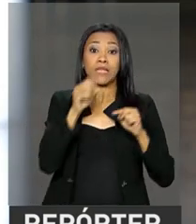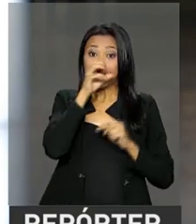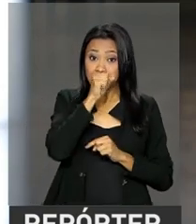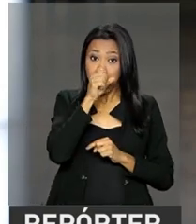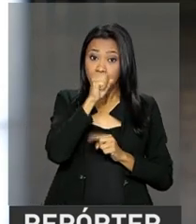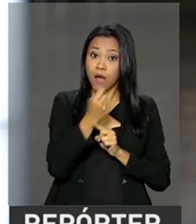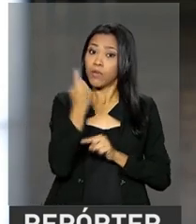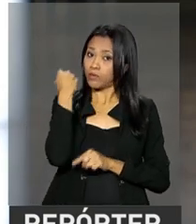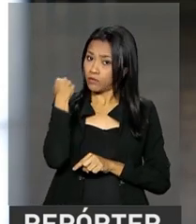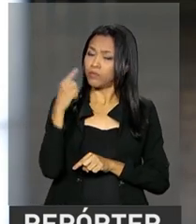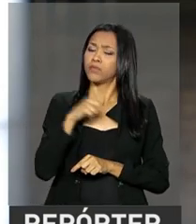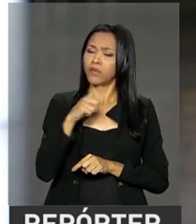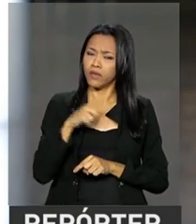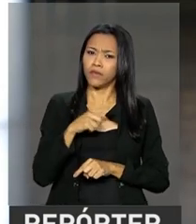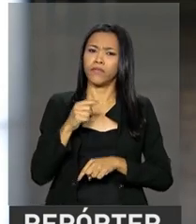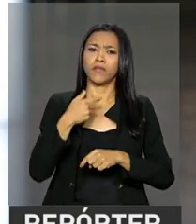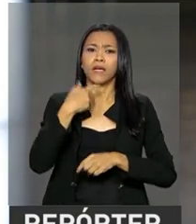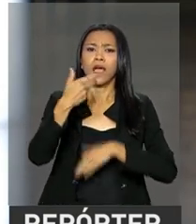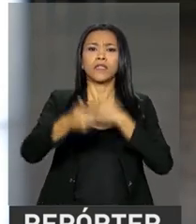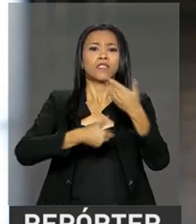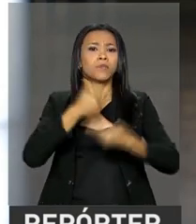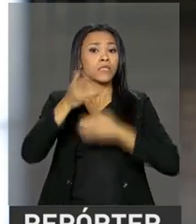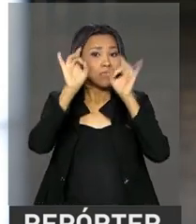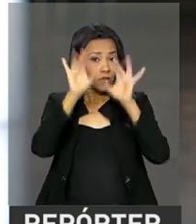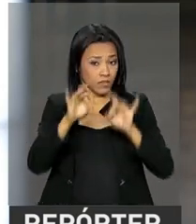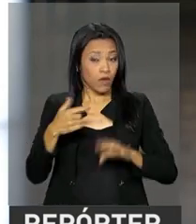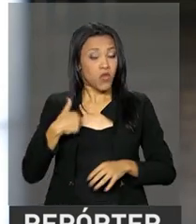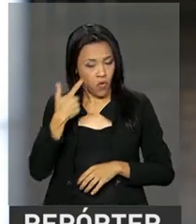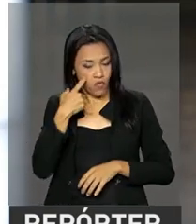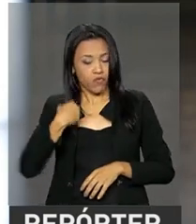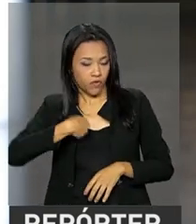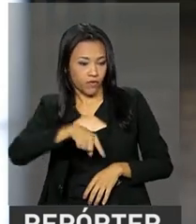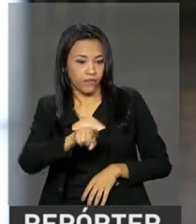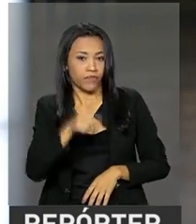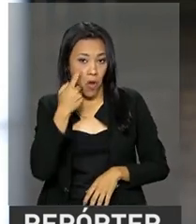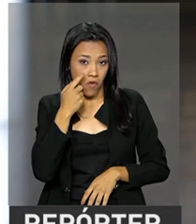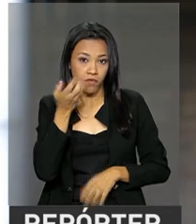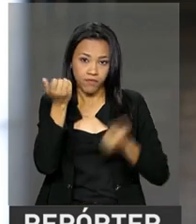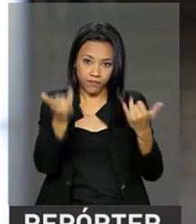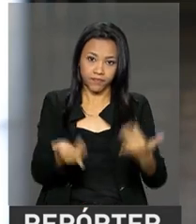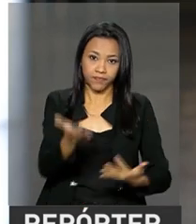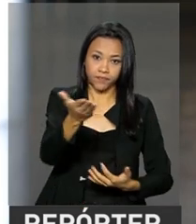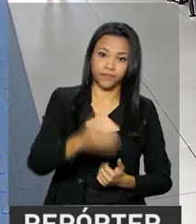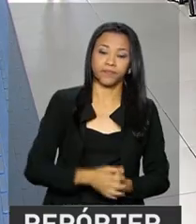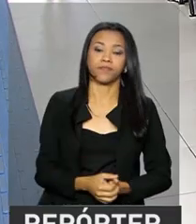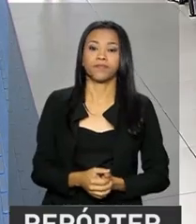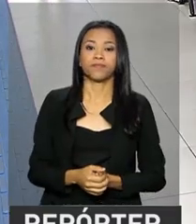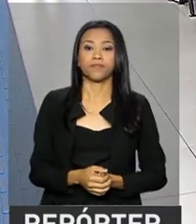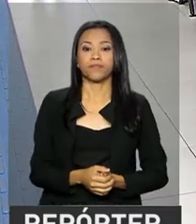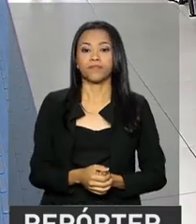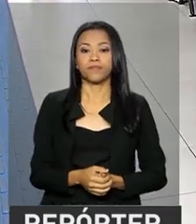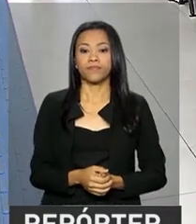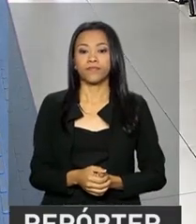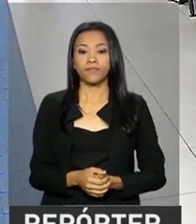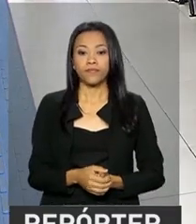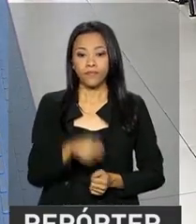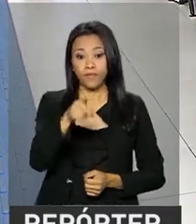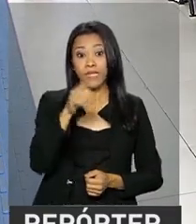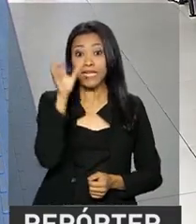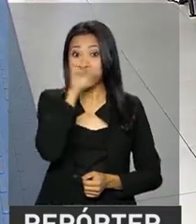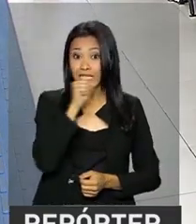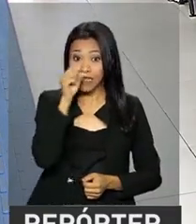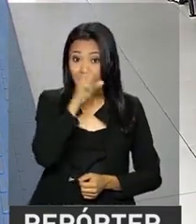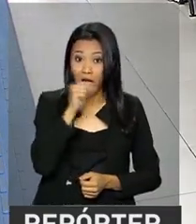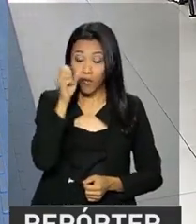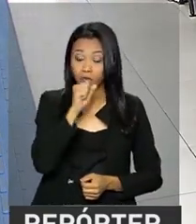atendimento especial a esses trabalhadores e eu acompanhei. Vamos ver como foi. Um sábado